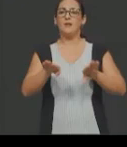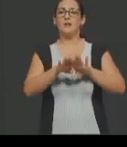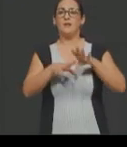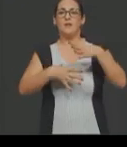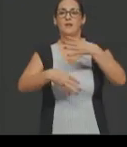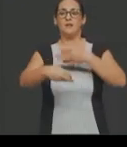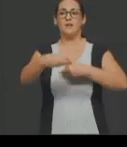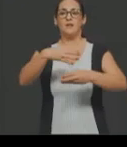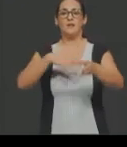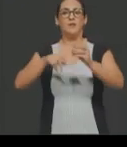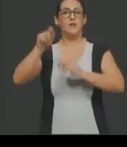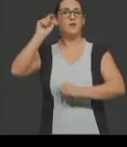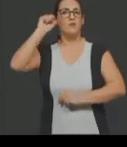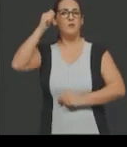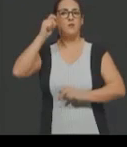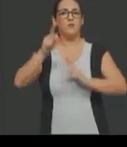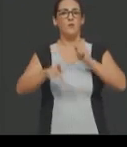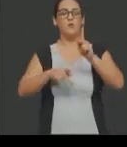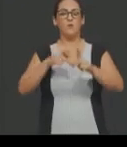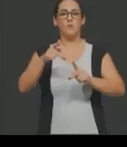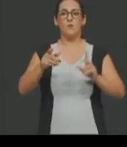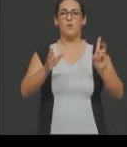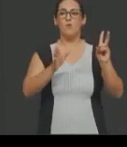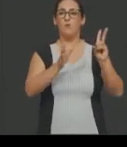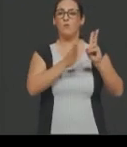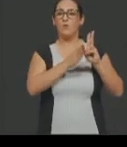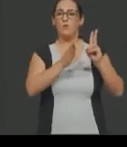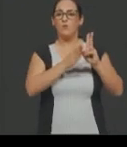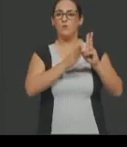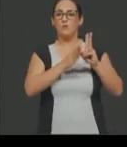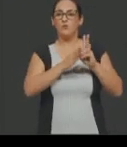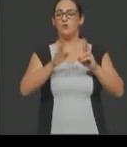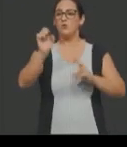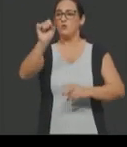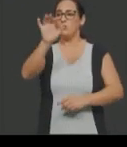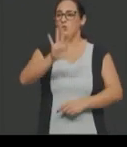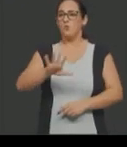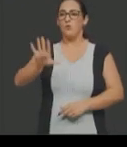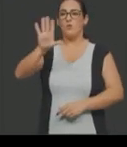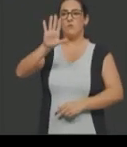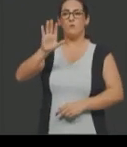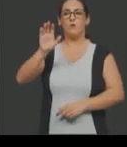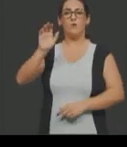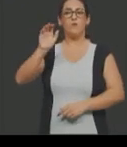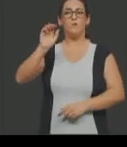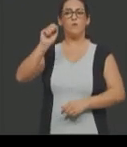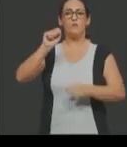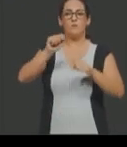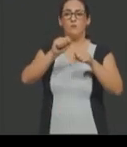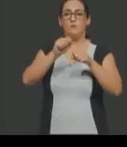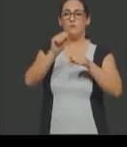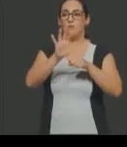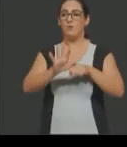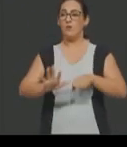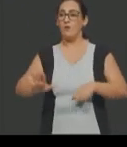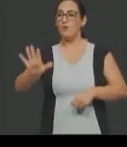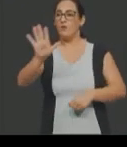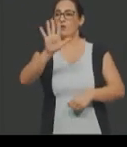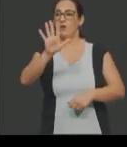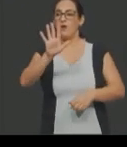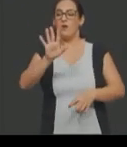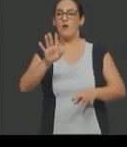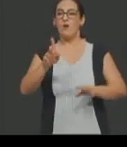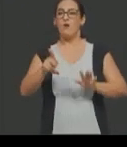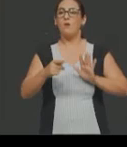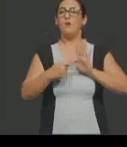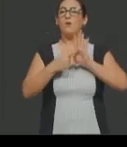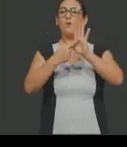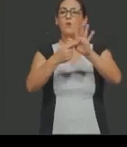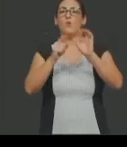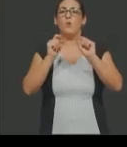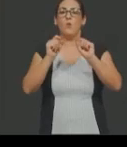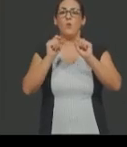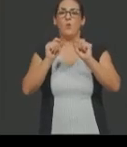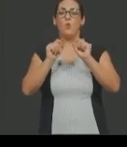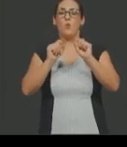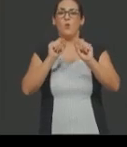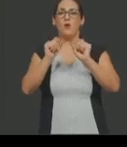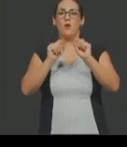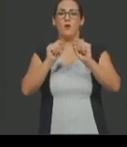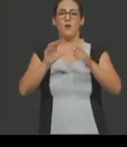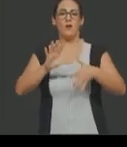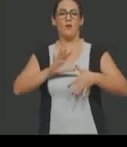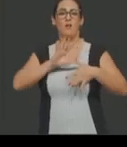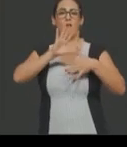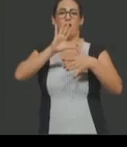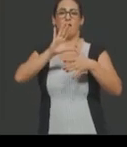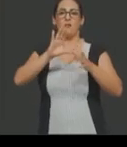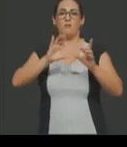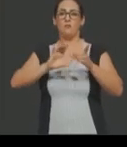povos indígenas, descendentes de europeus, de asiáticos, para interagirem na construção de uma nação democrática em que todos